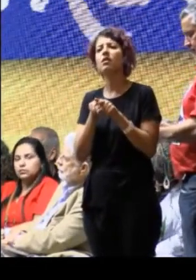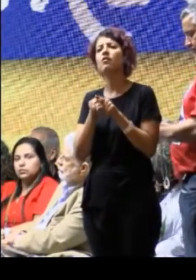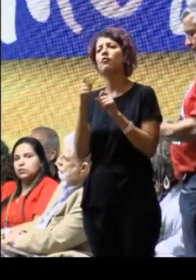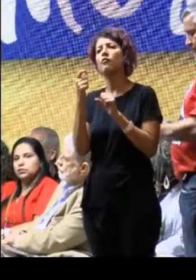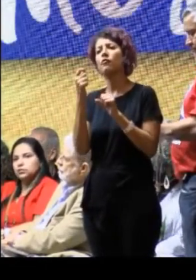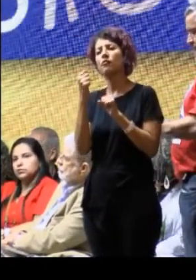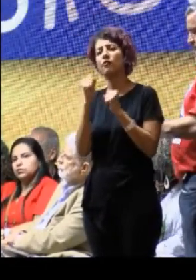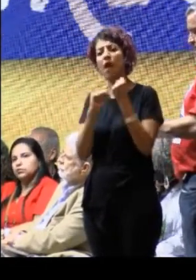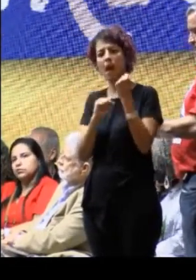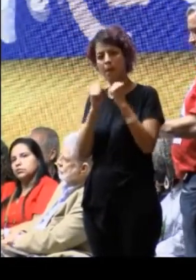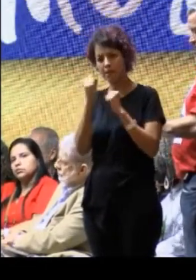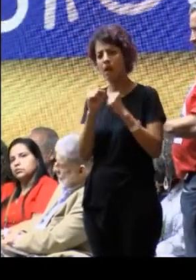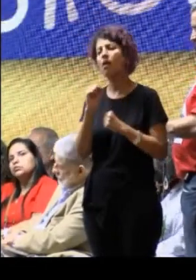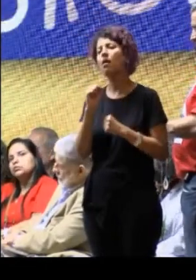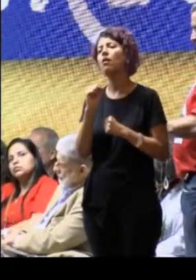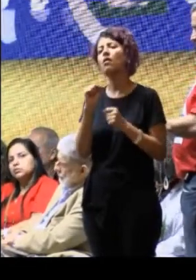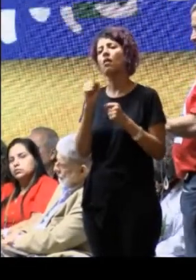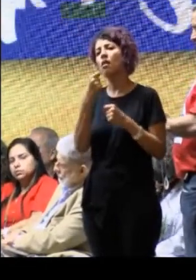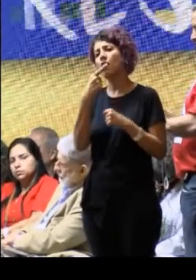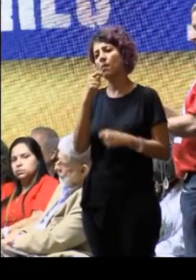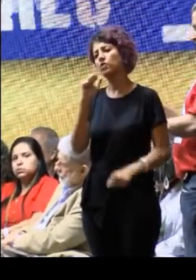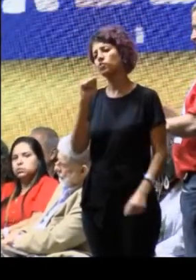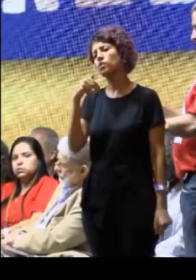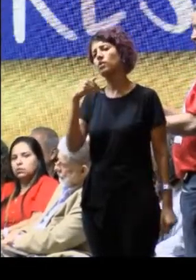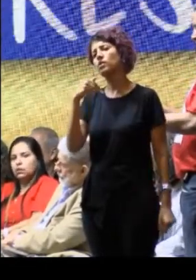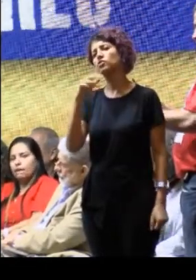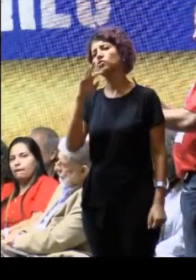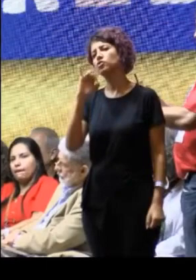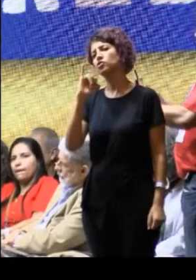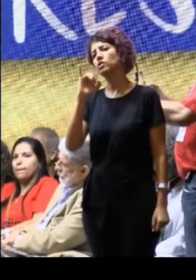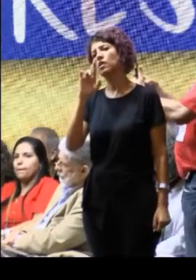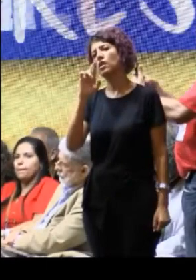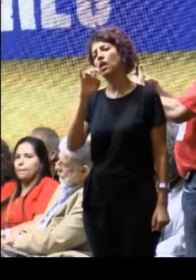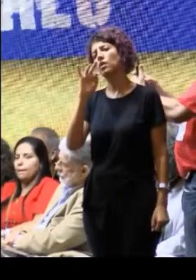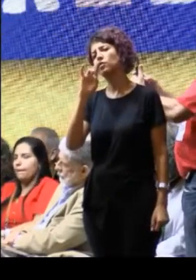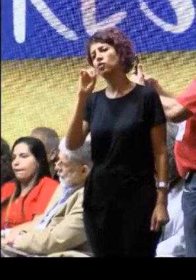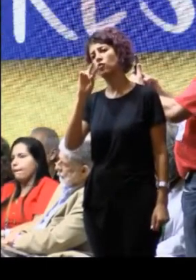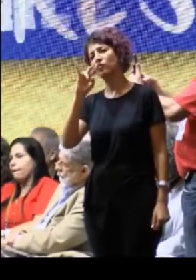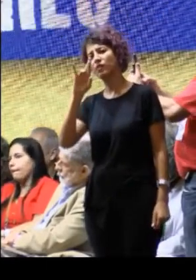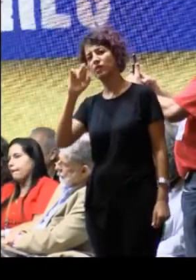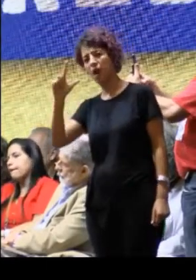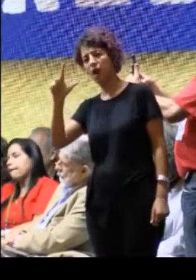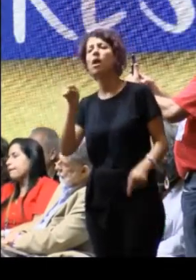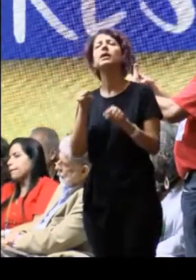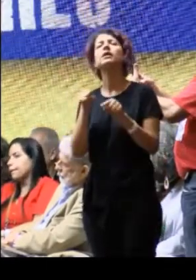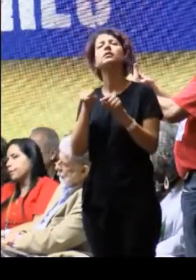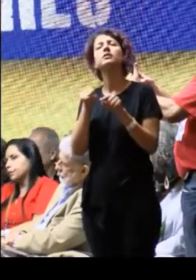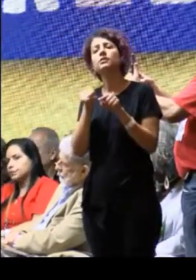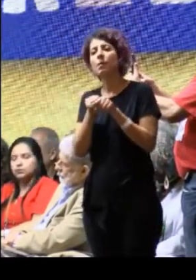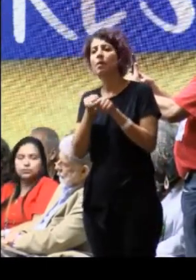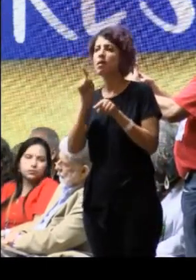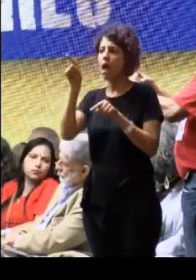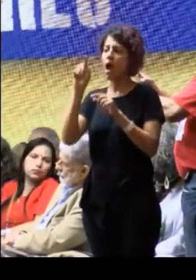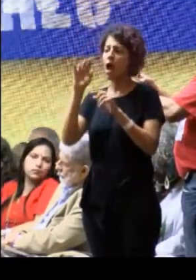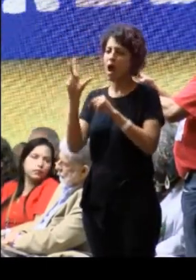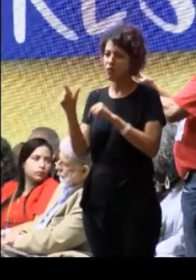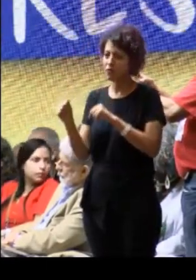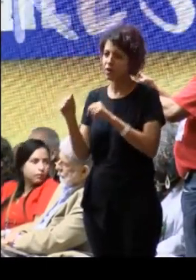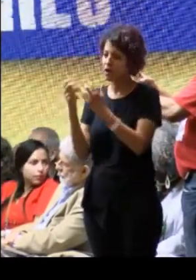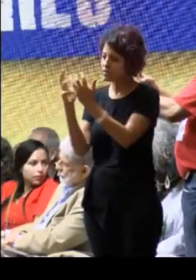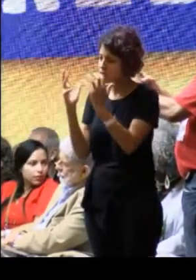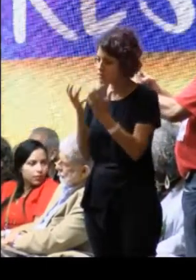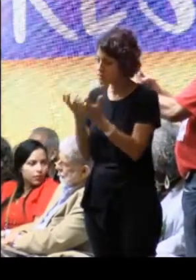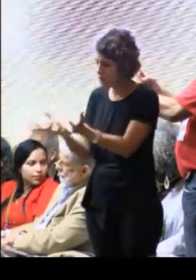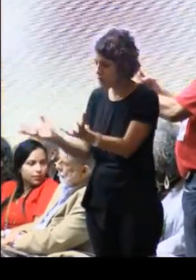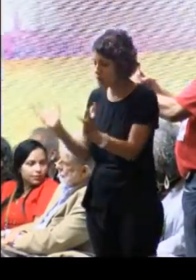antirretrovirais. Nós levamos a Embrapa para a Gana na perspectiva de fazer com que toda a savana africana